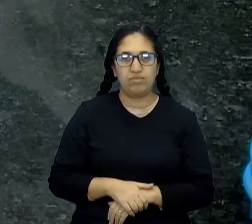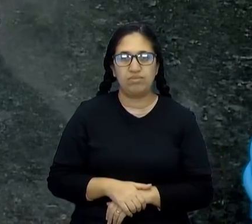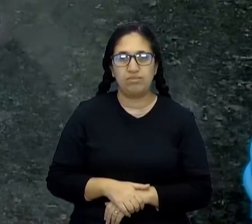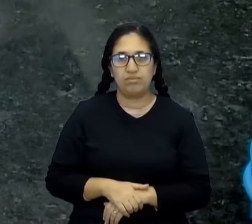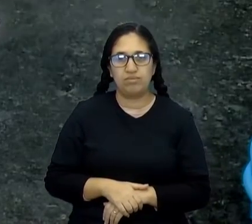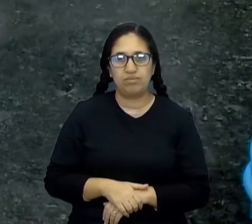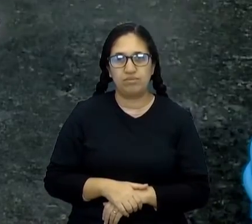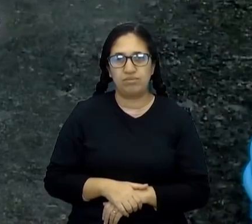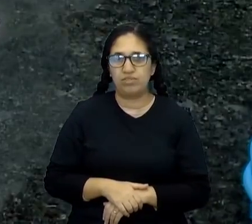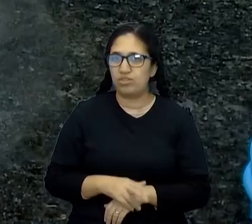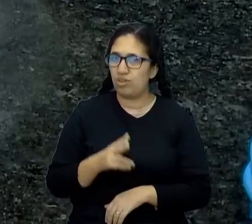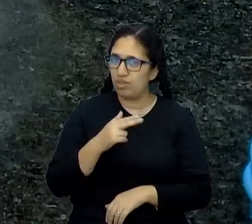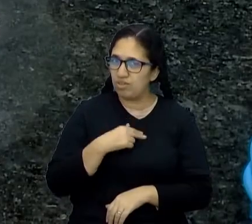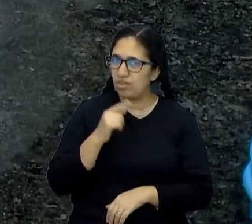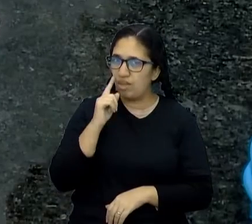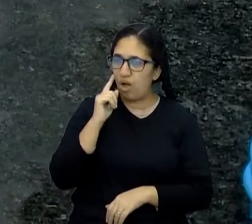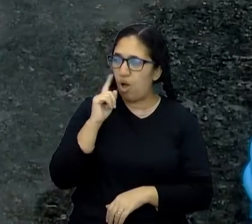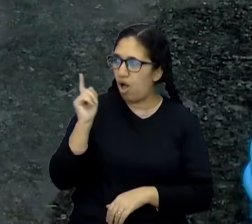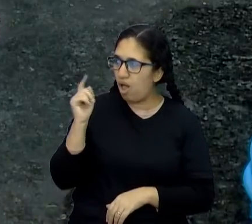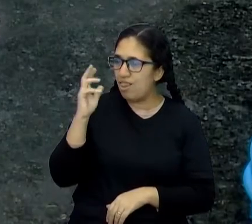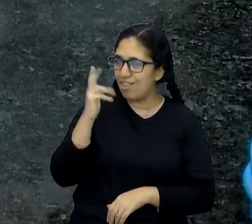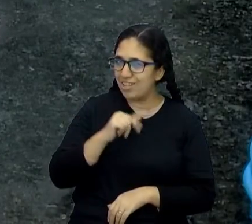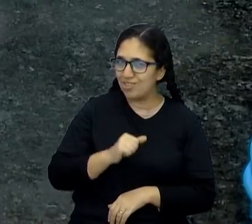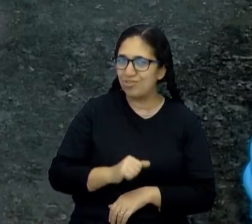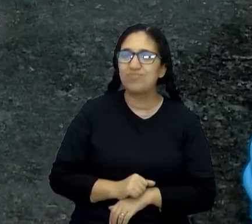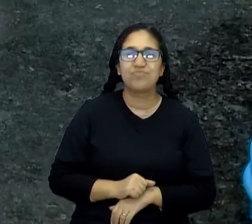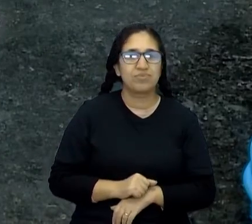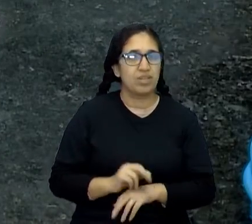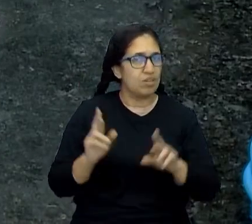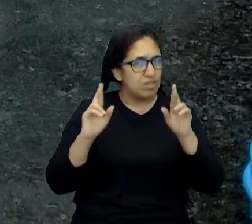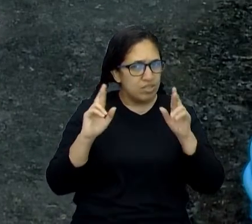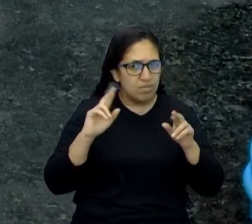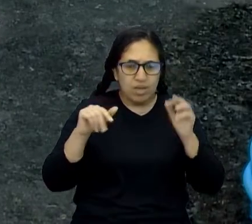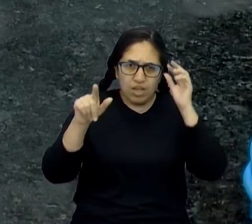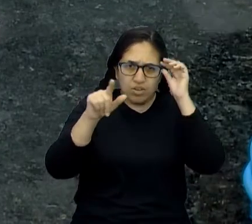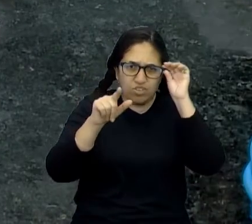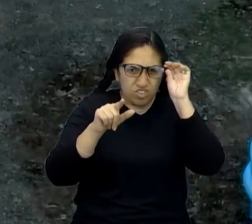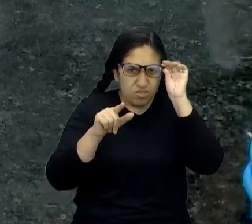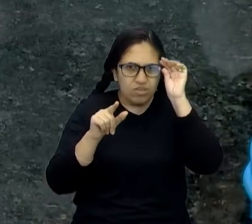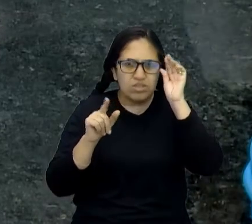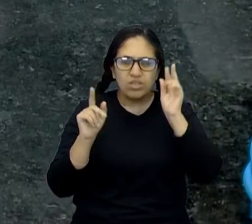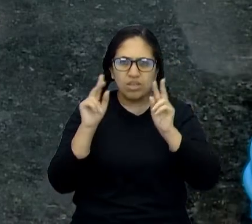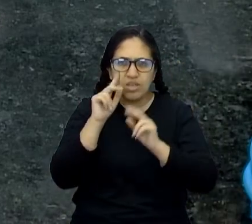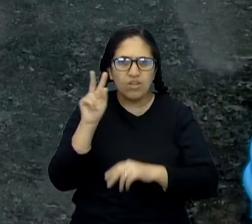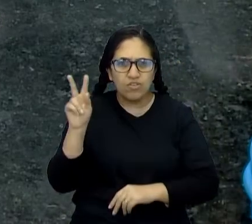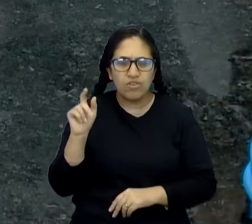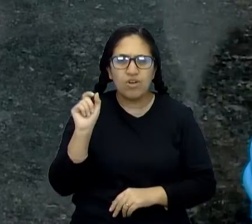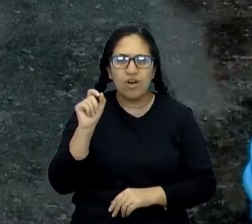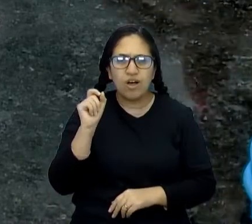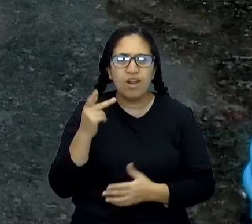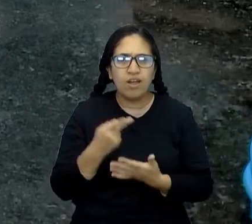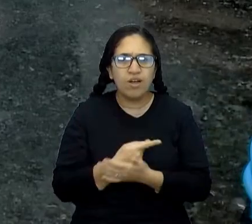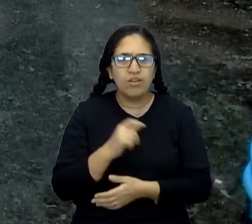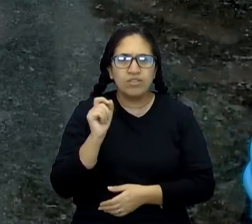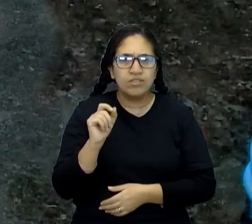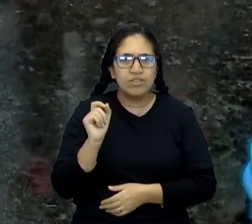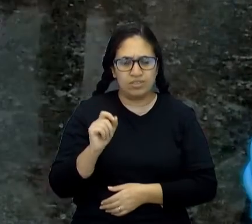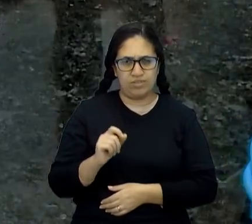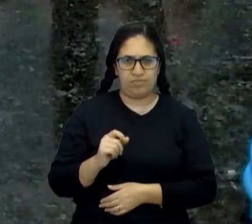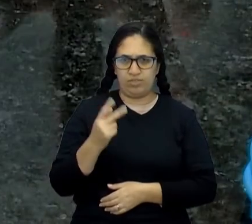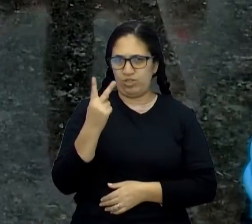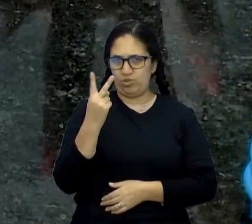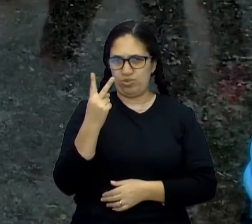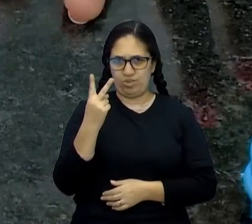Eu tô achando a coisa mais linda. Eu espero que vocês consigam ter visto aí. O que que acontece, ó? Quando a gente tem